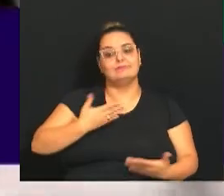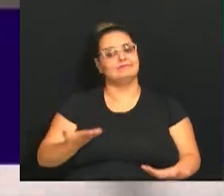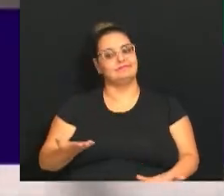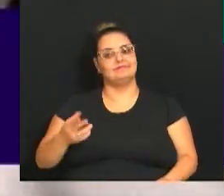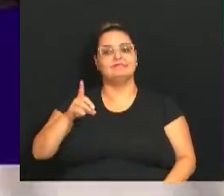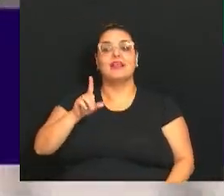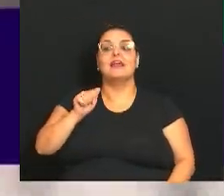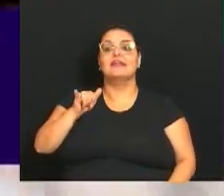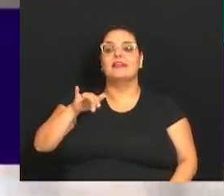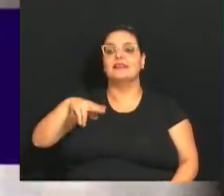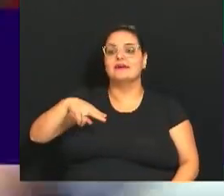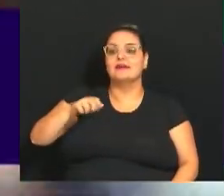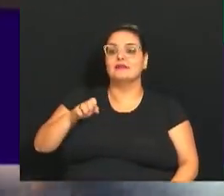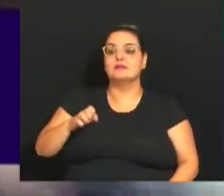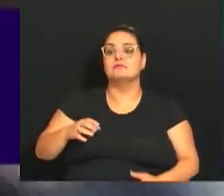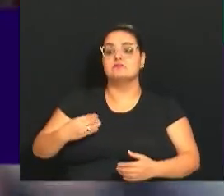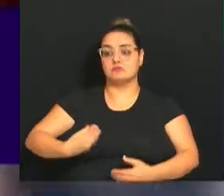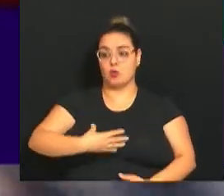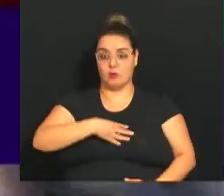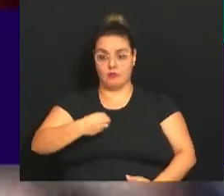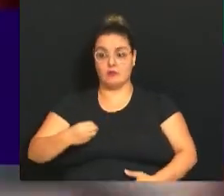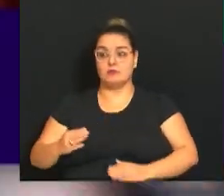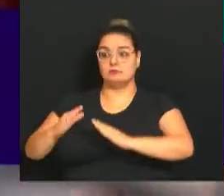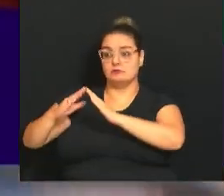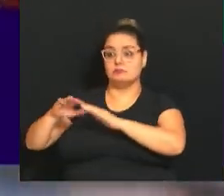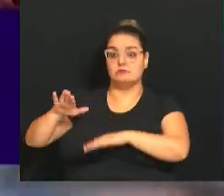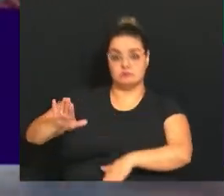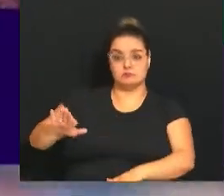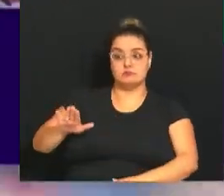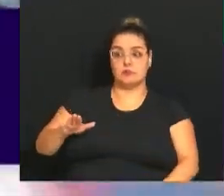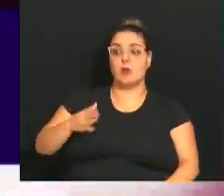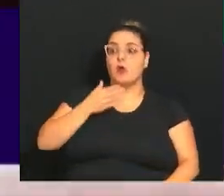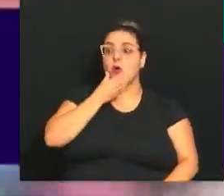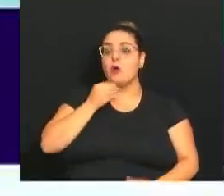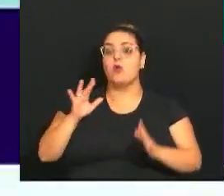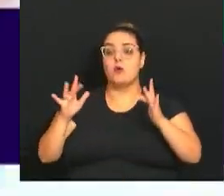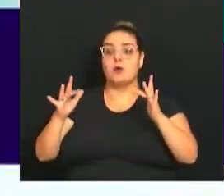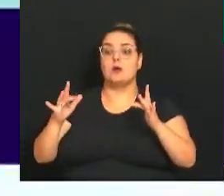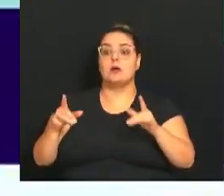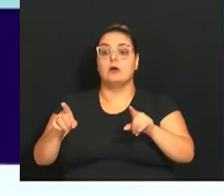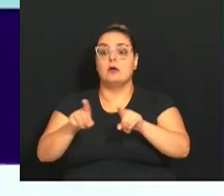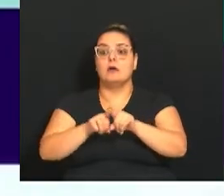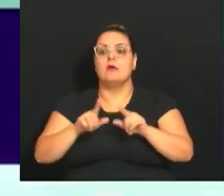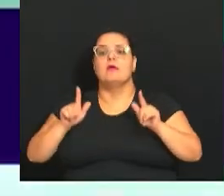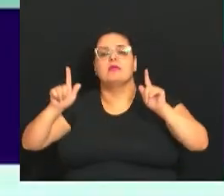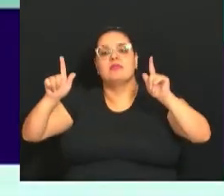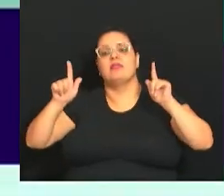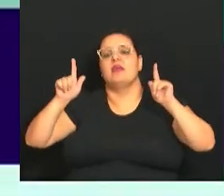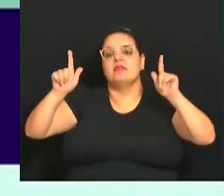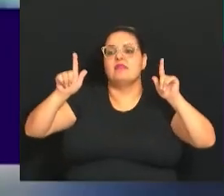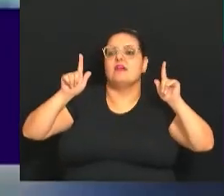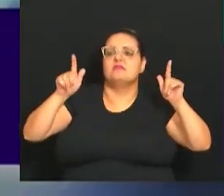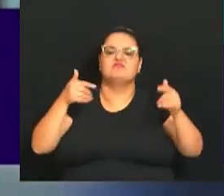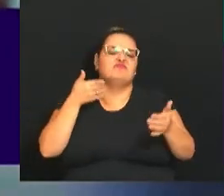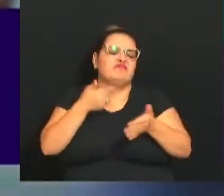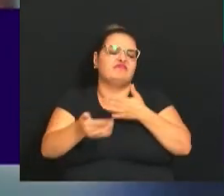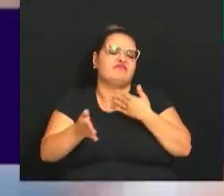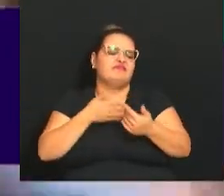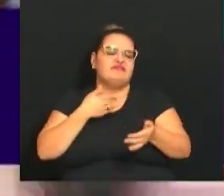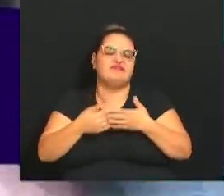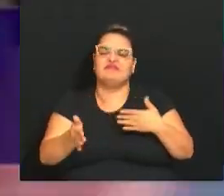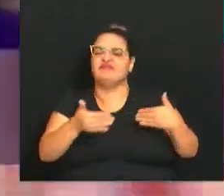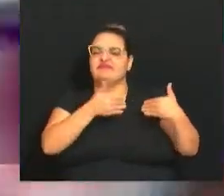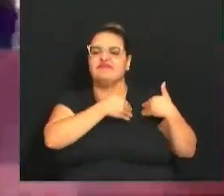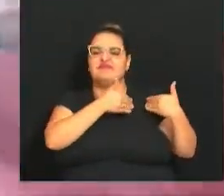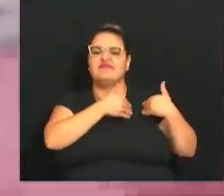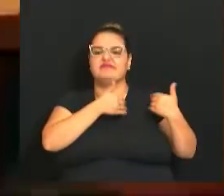seu namorado e pai, o Vini. Mas ele só tem olhos para a balada e não está nem aí para as